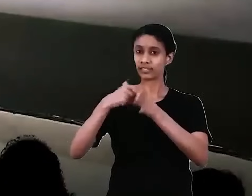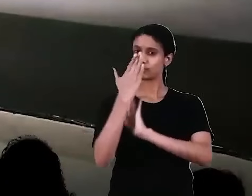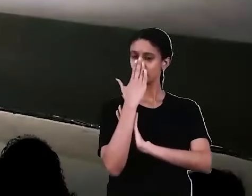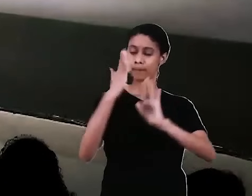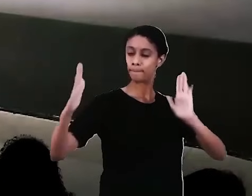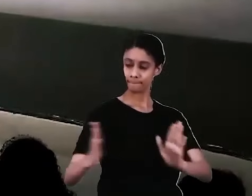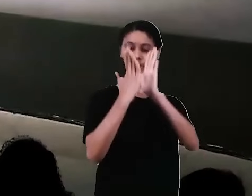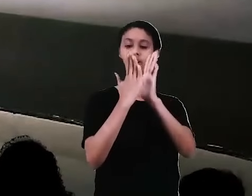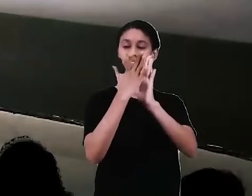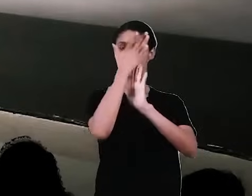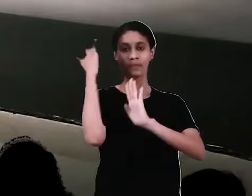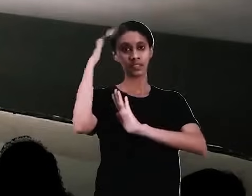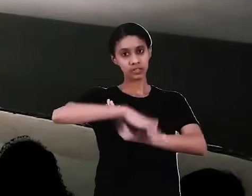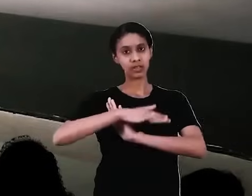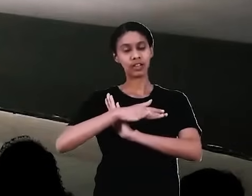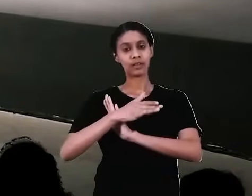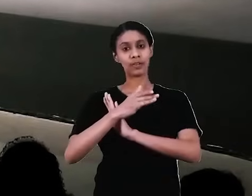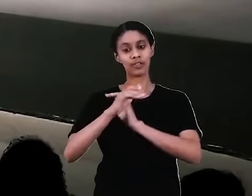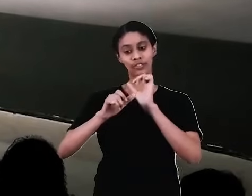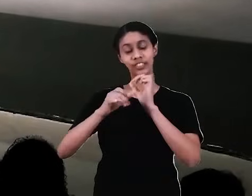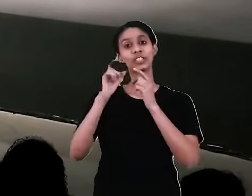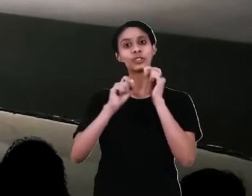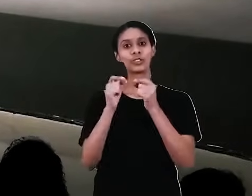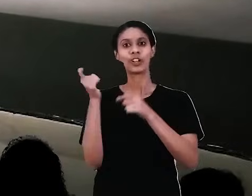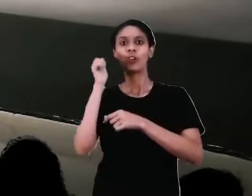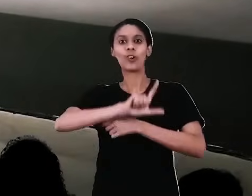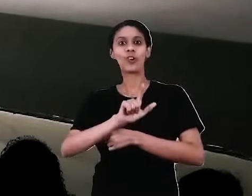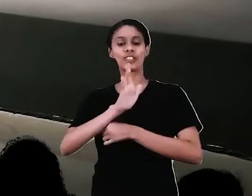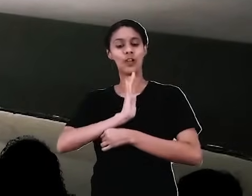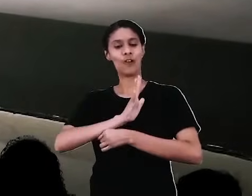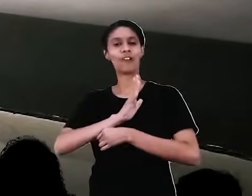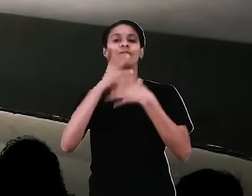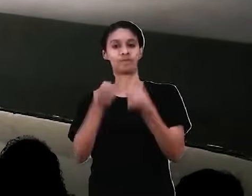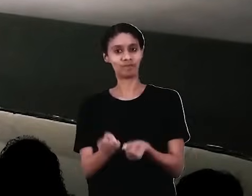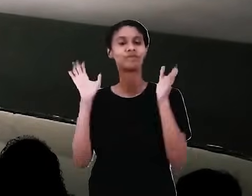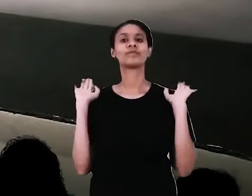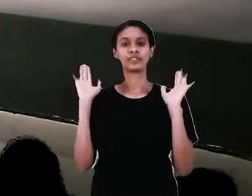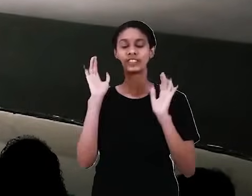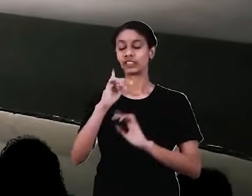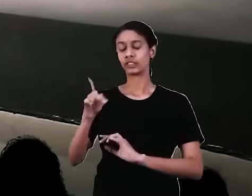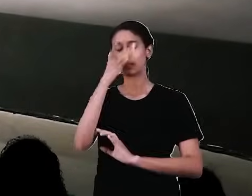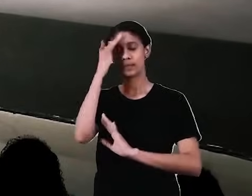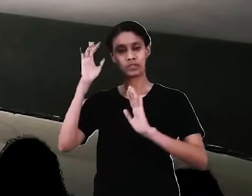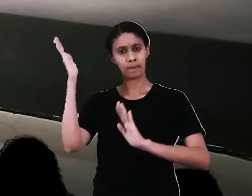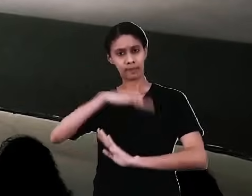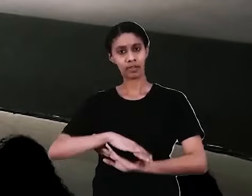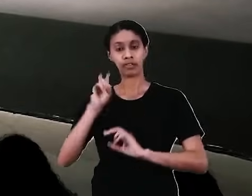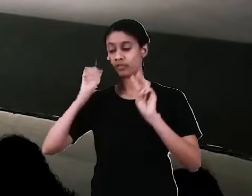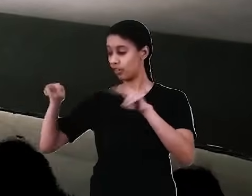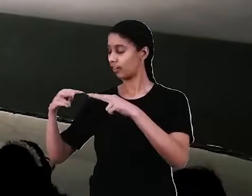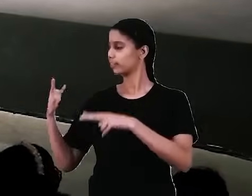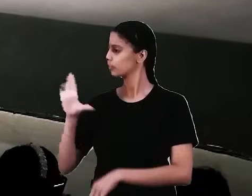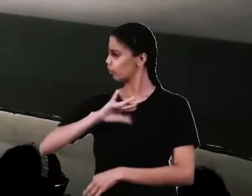opressor e ganhar o coração dele, mulher. Em nome de Jesus, coragem. Vira para a pessoa que diz, que tá do seu lado e fala assim: coragem,